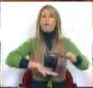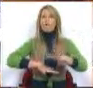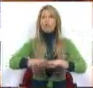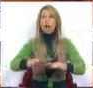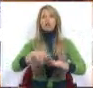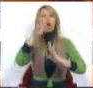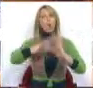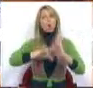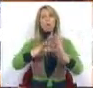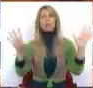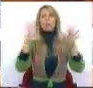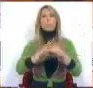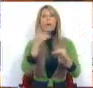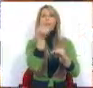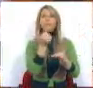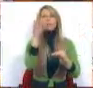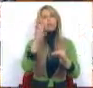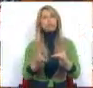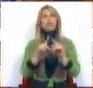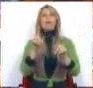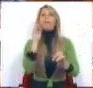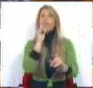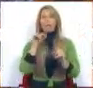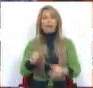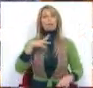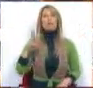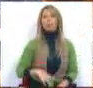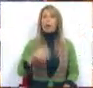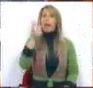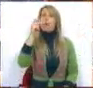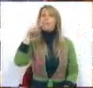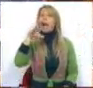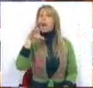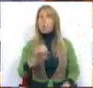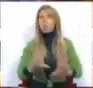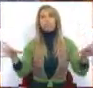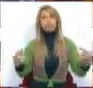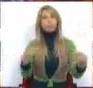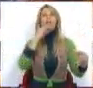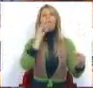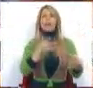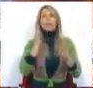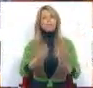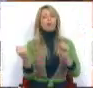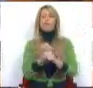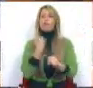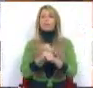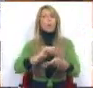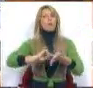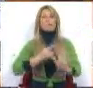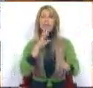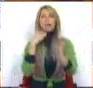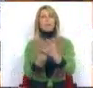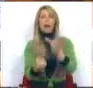regulação do preço da terra em Portugal, e o Banco de Terras deve ter um papel essencial nessa